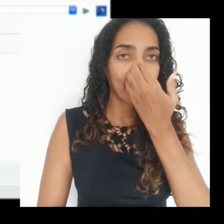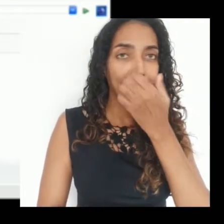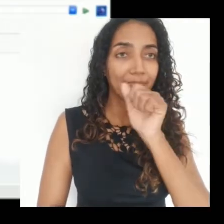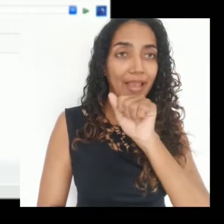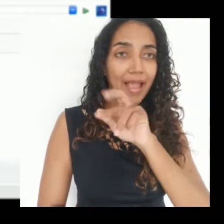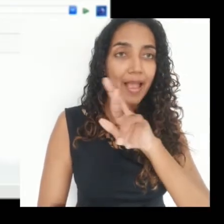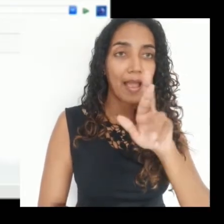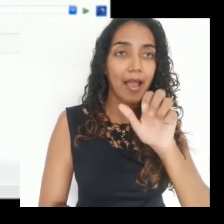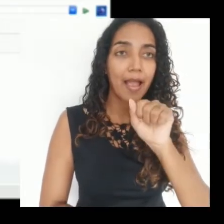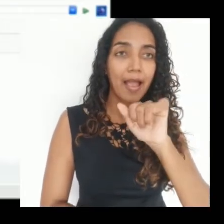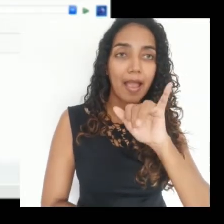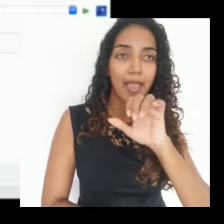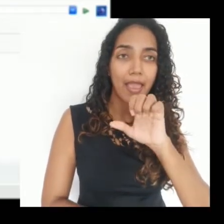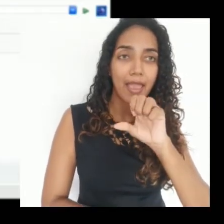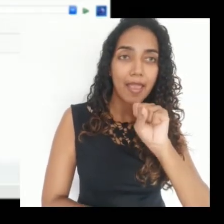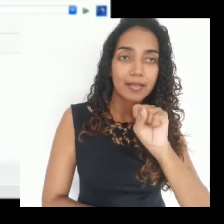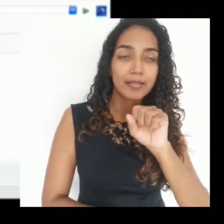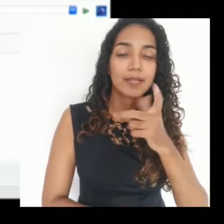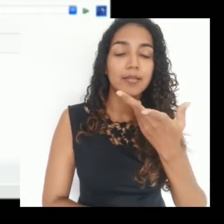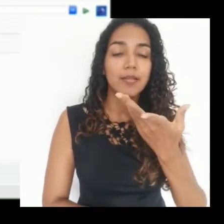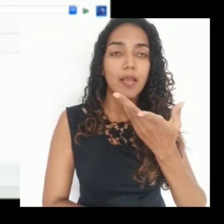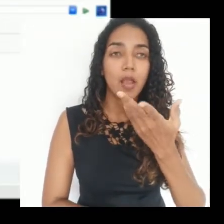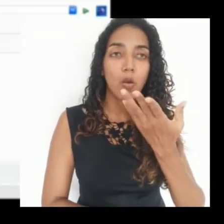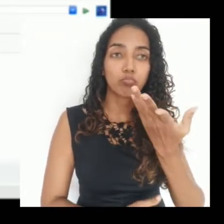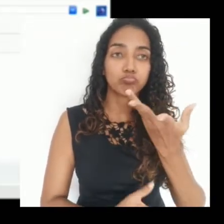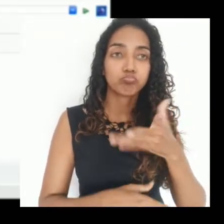de uma collection.